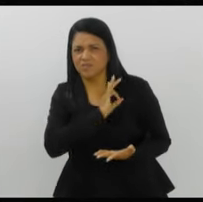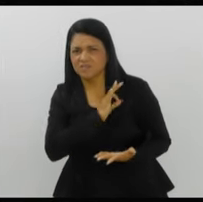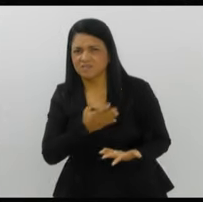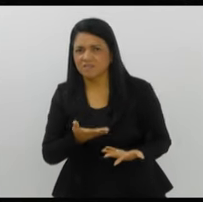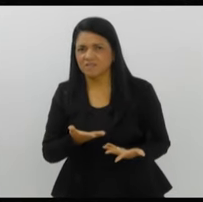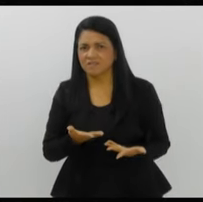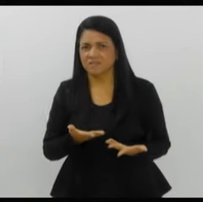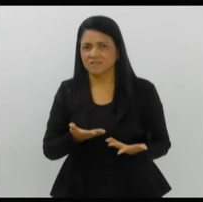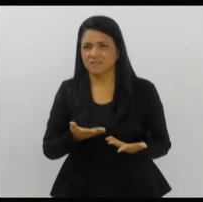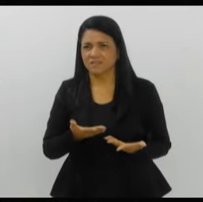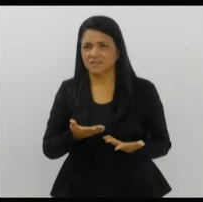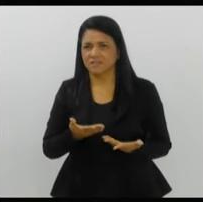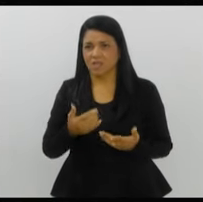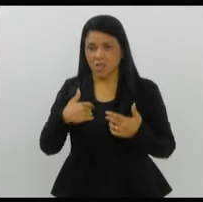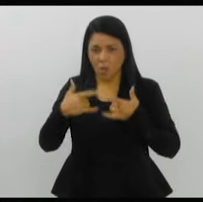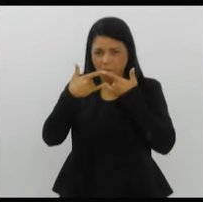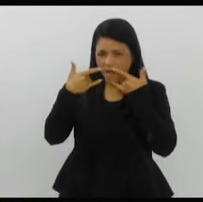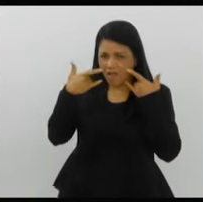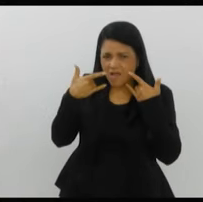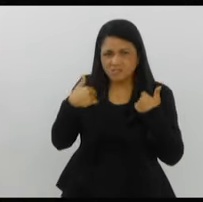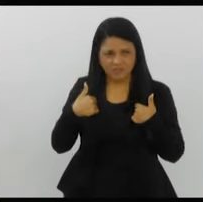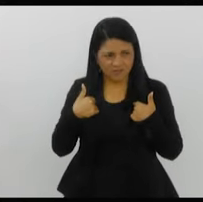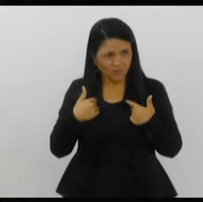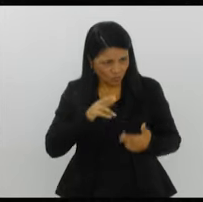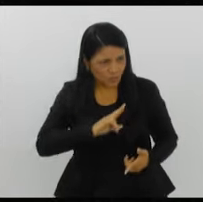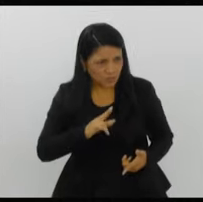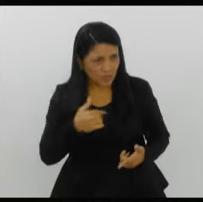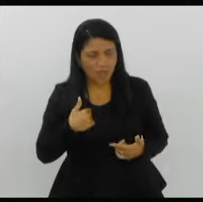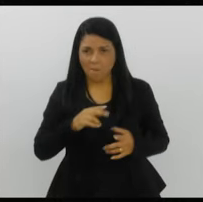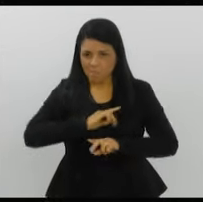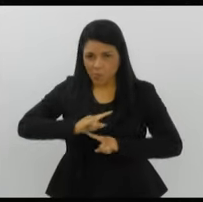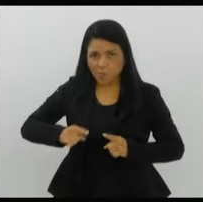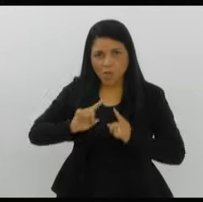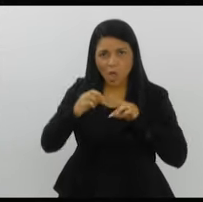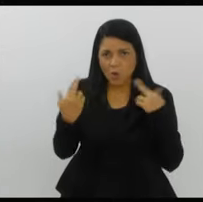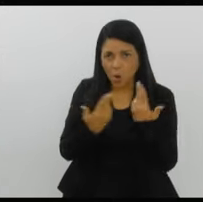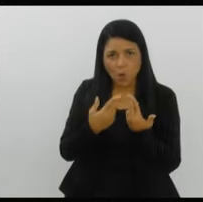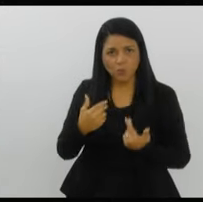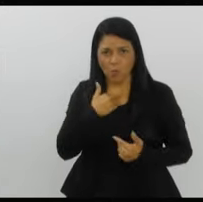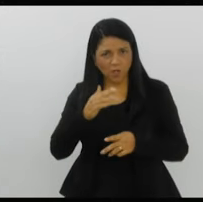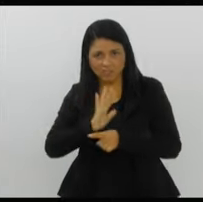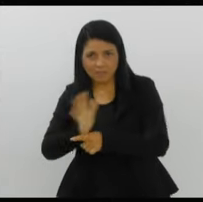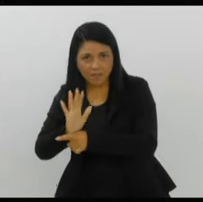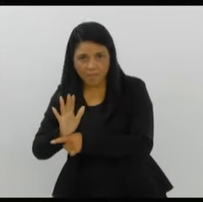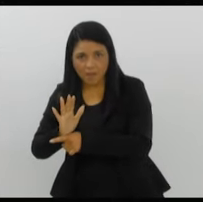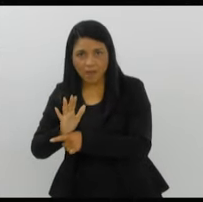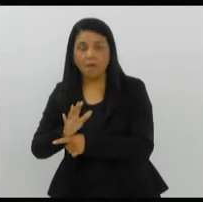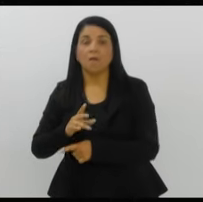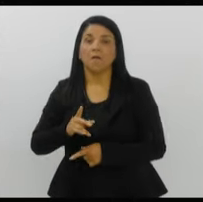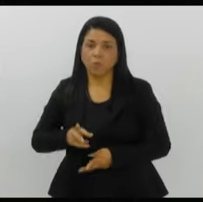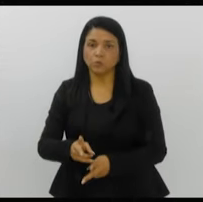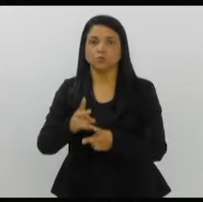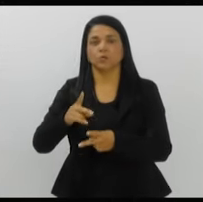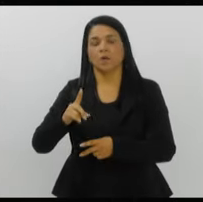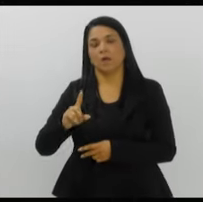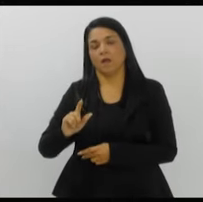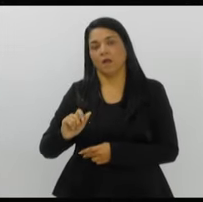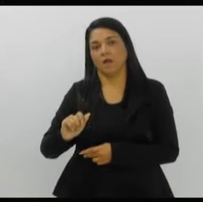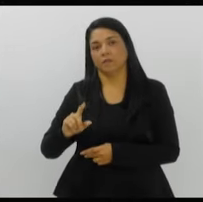O senhor está usando máscara? Eu estou usando máscara. É proibido reunião, não pode ir para o cinema, mas a DPF continua